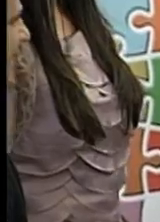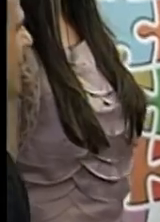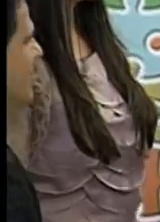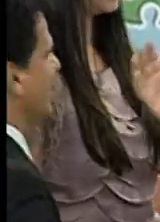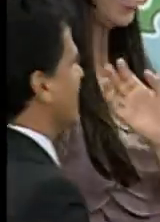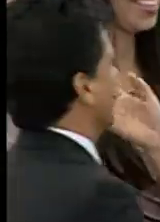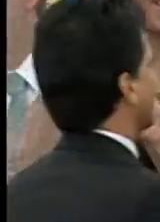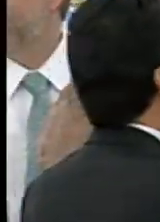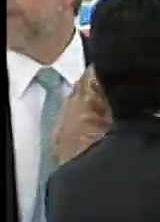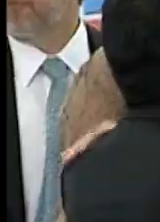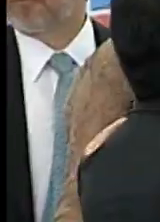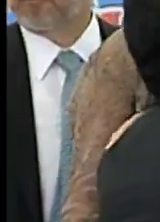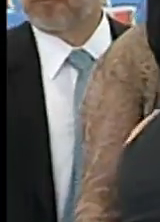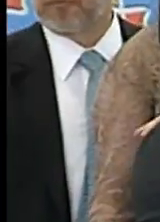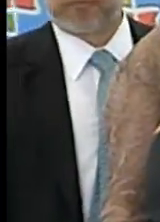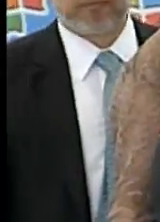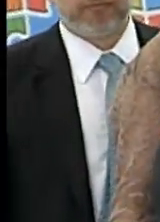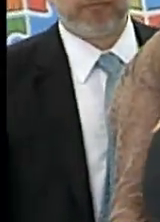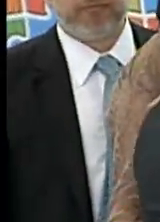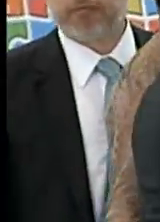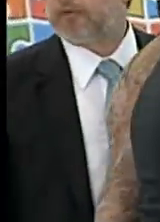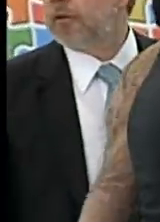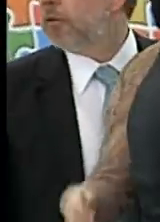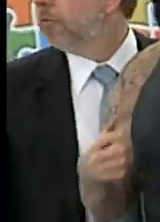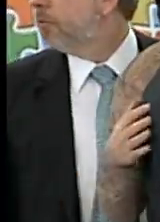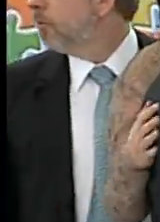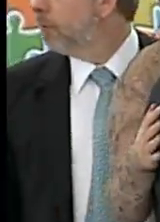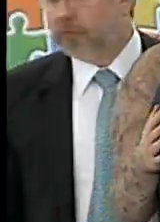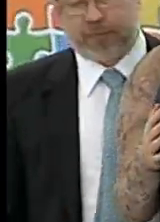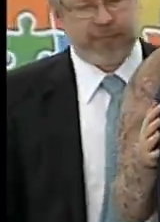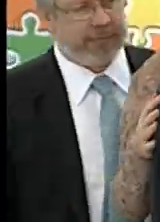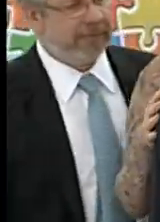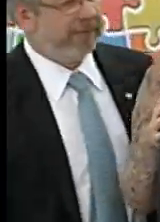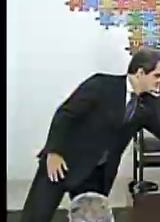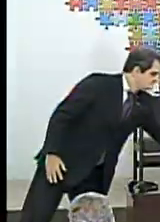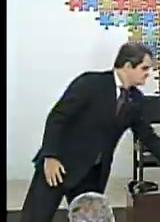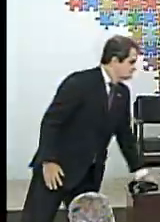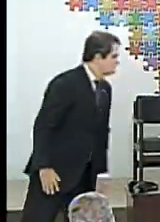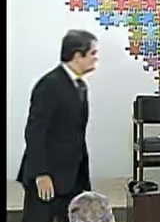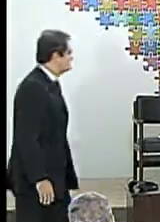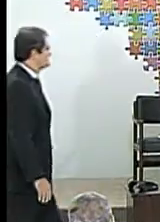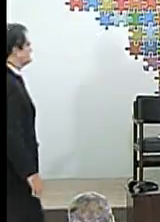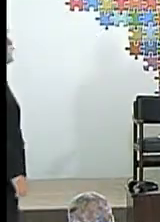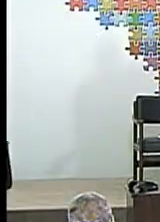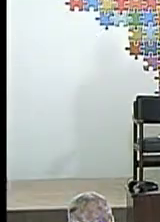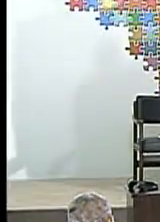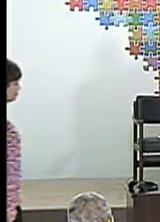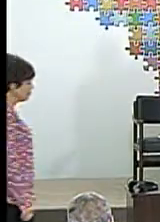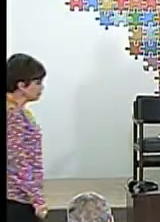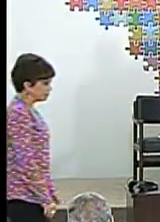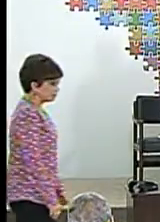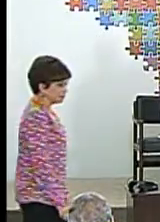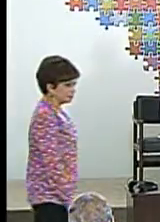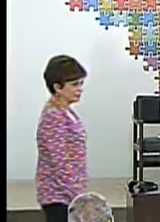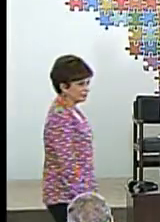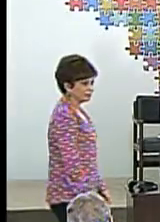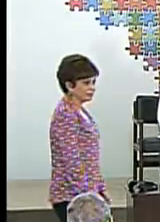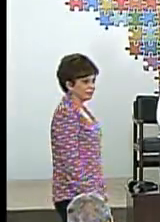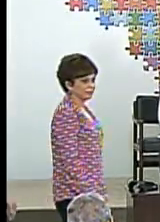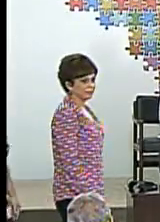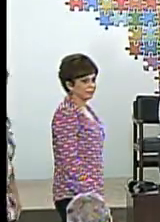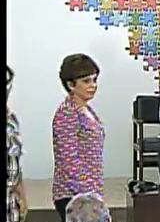práticas de organizações da sociedade civil e prefeituras e gênero neste ato